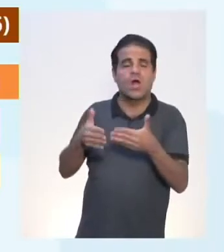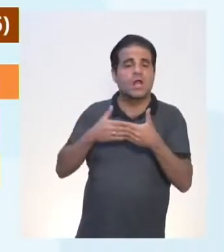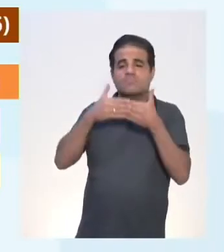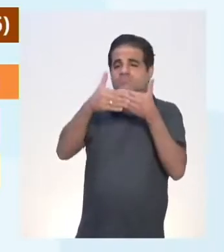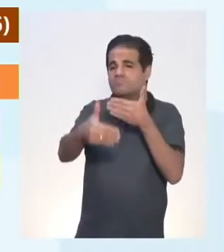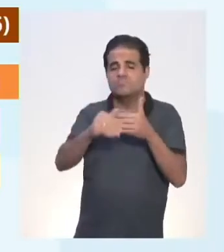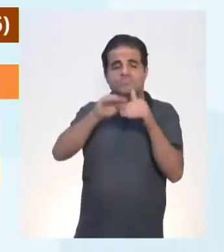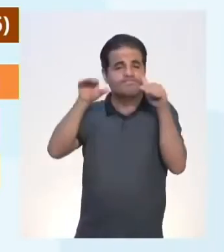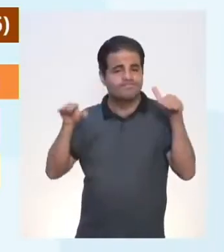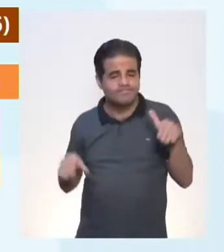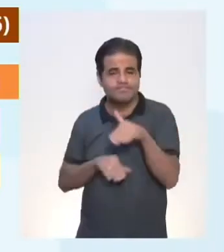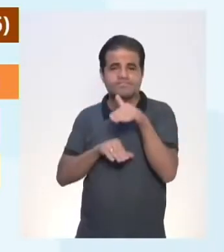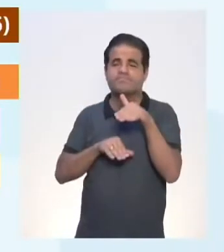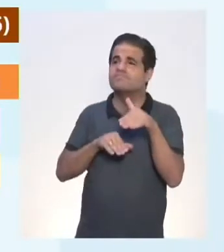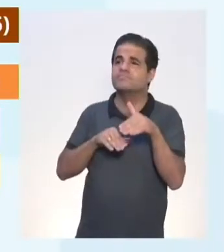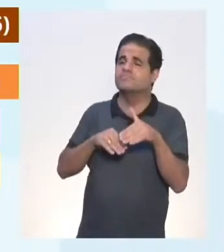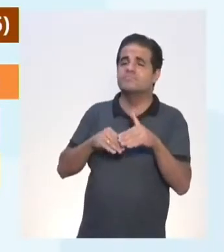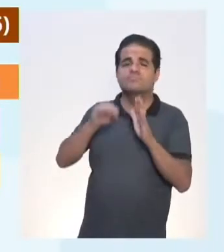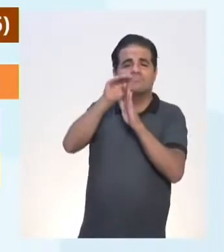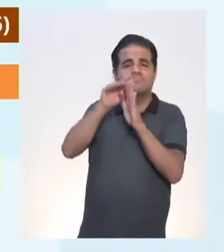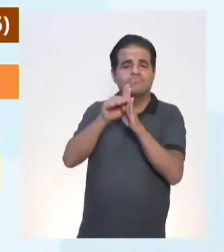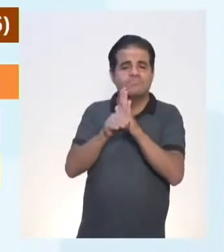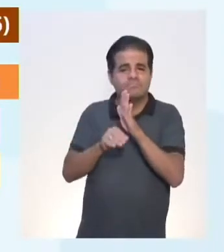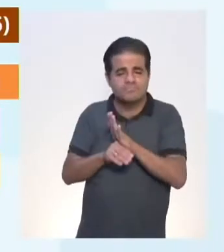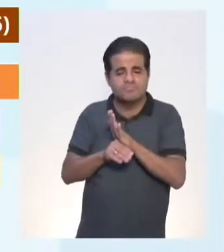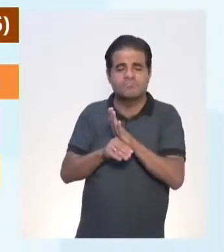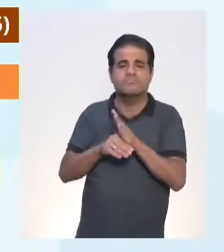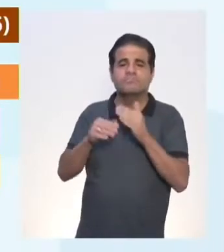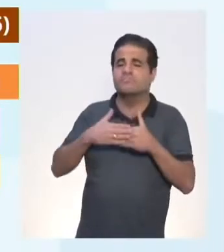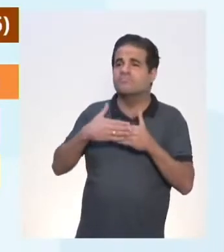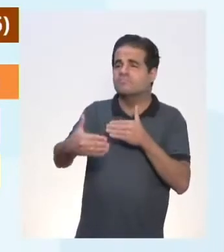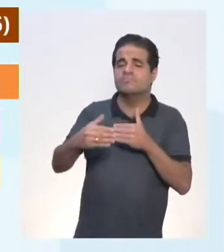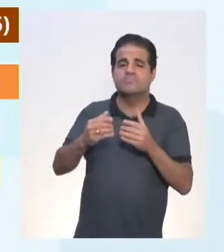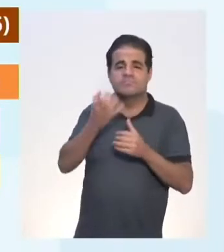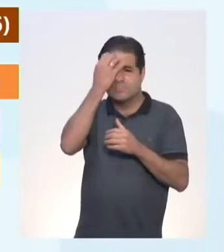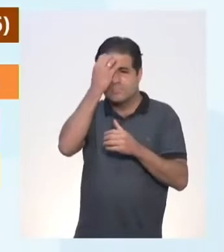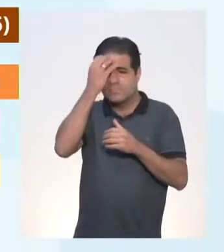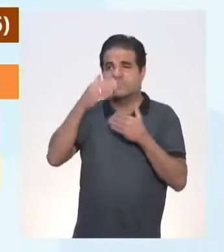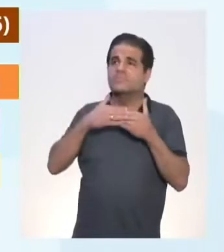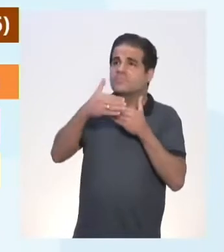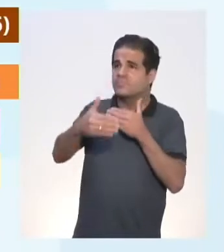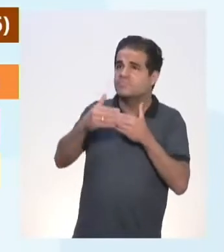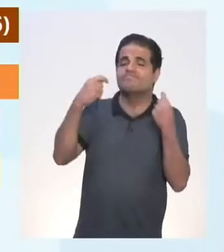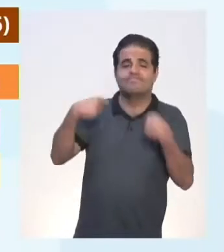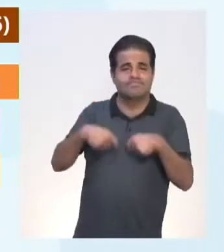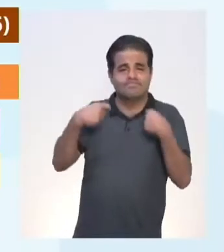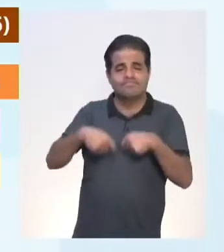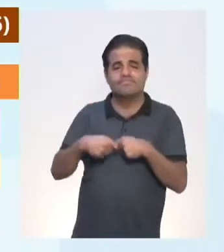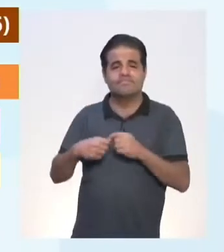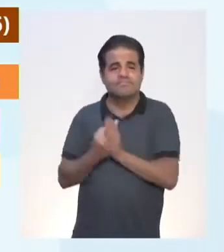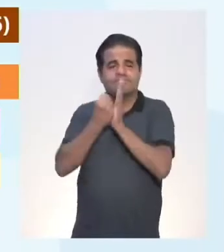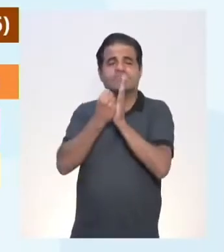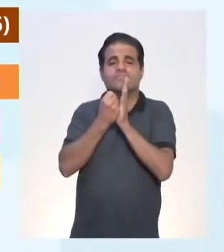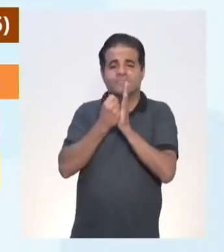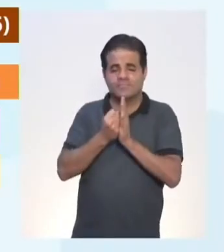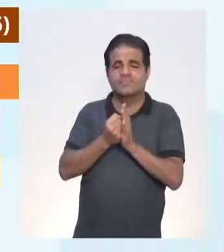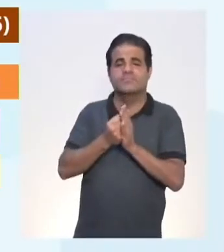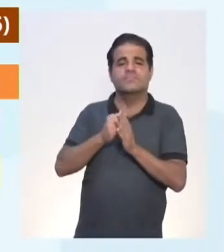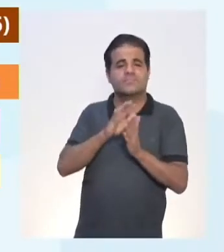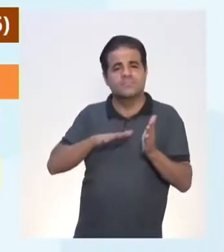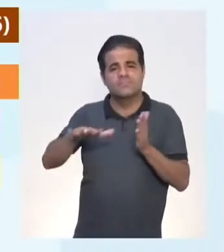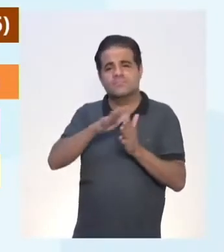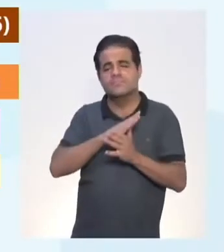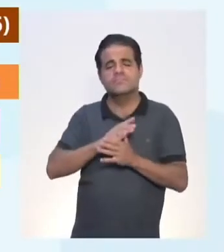mais debaixo dos princípios da monarquia, então é necessário uma Carta Magna,